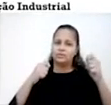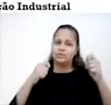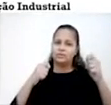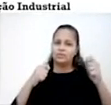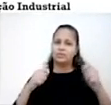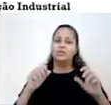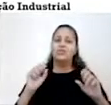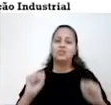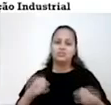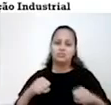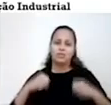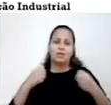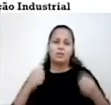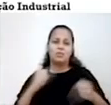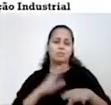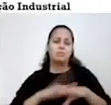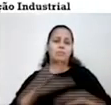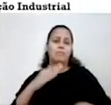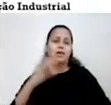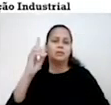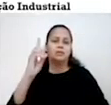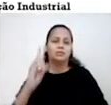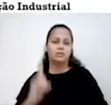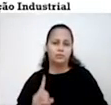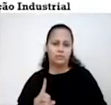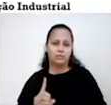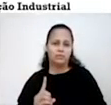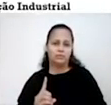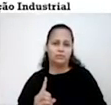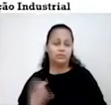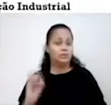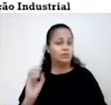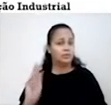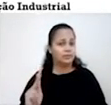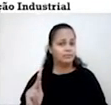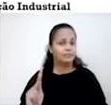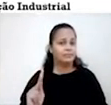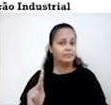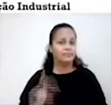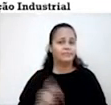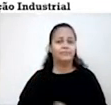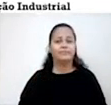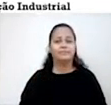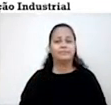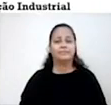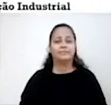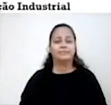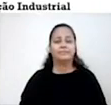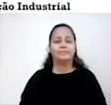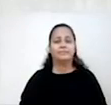de uma luta por mais direitos trabalhistas. Ok?